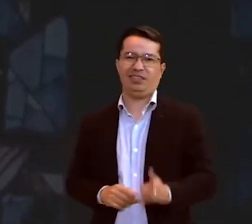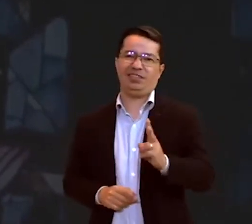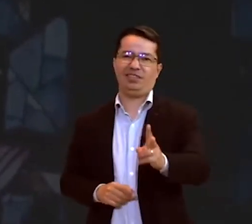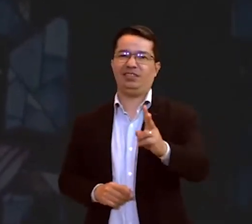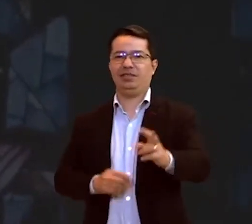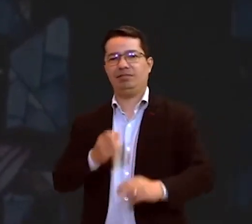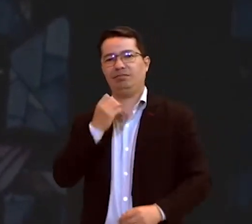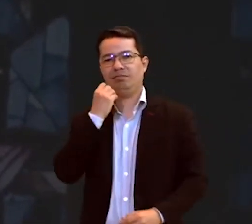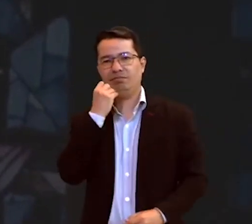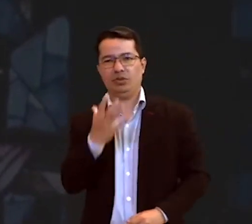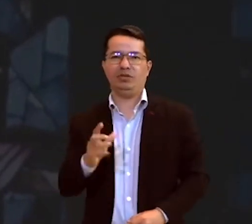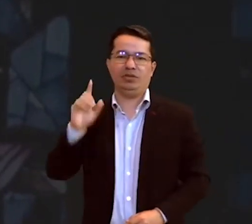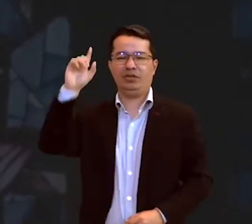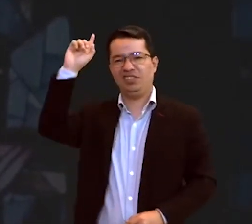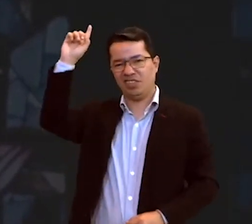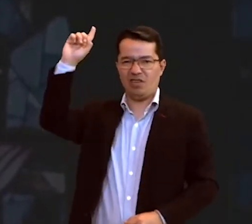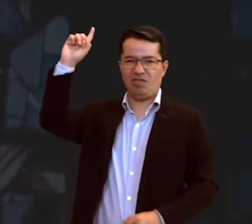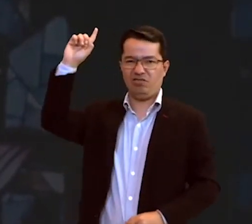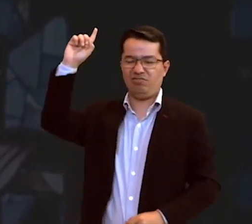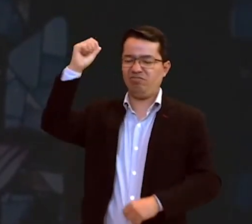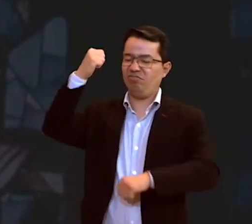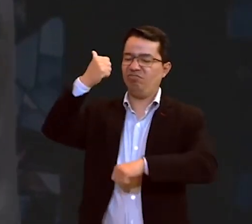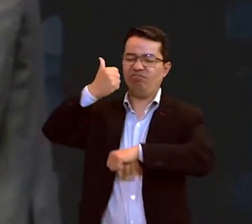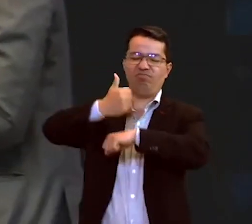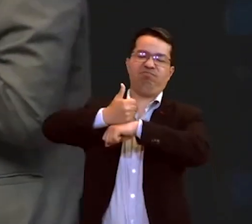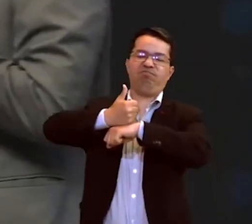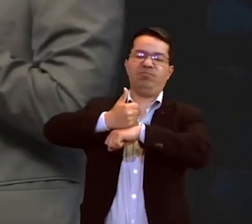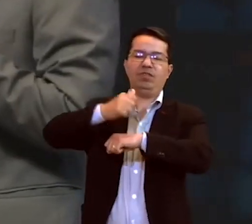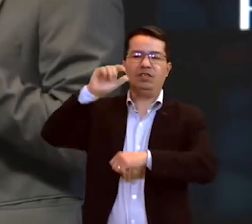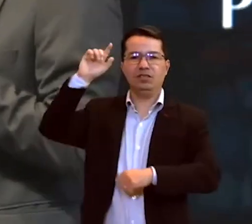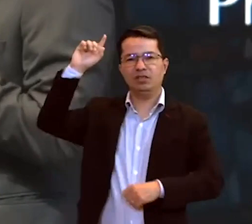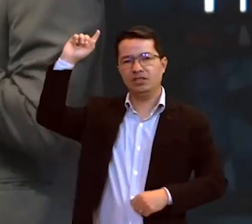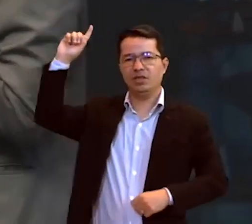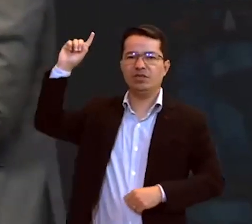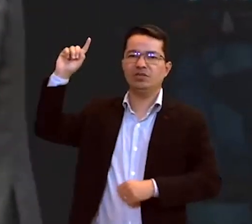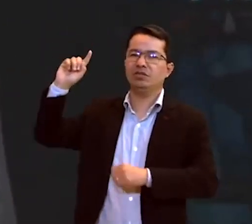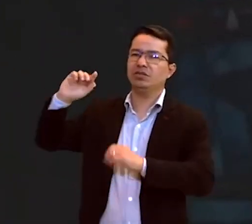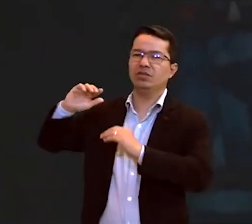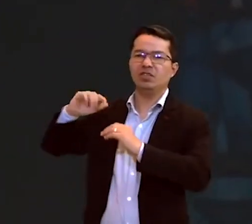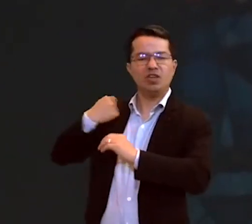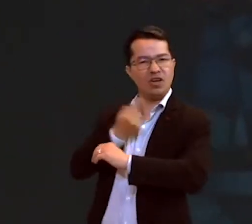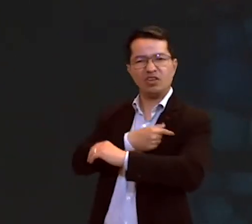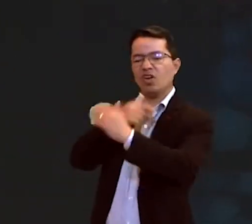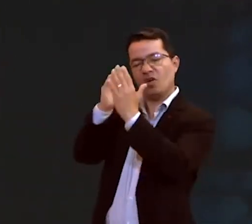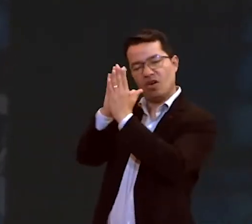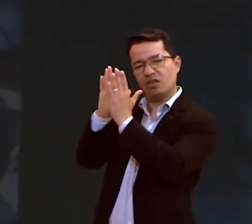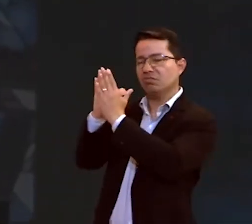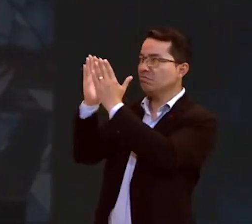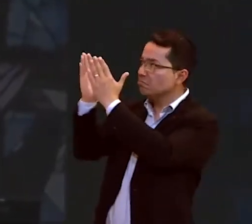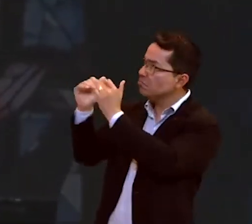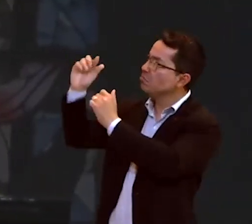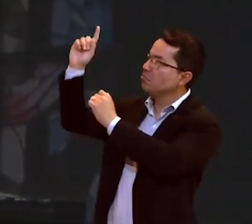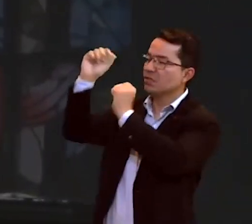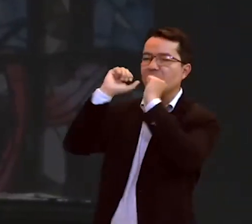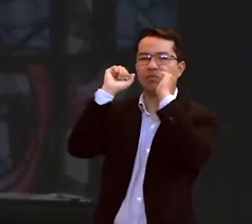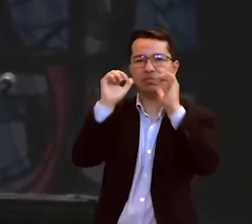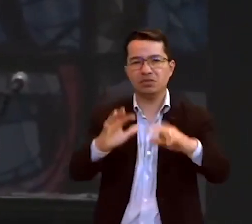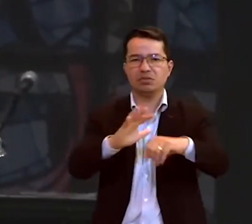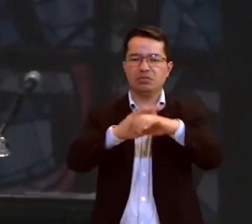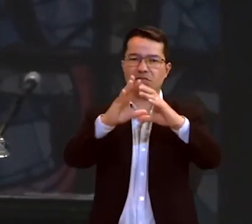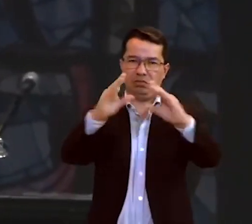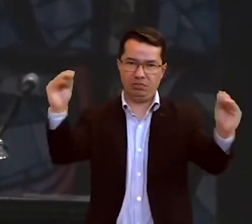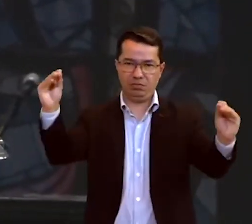soberano. Deus é bom e a gente é encorajado a orar por cura. A minha esposa pegou